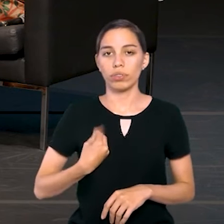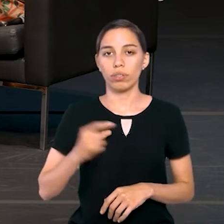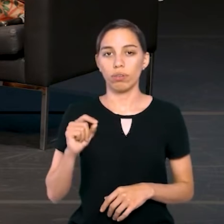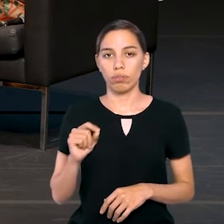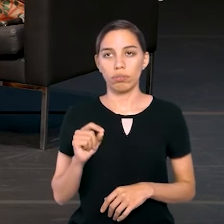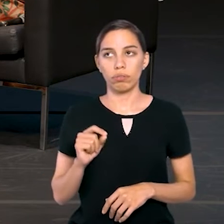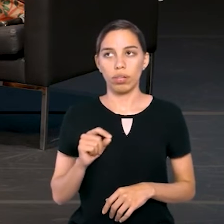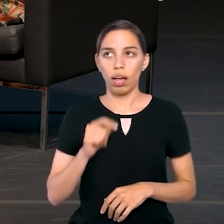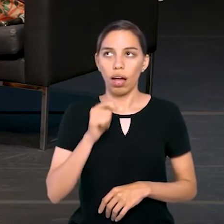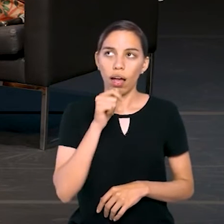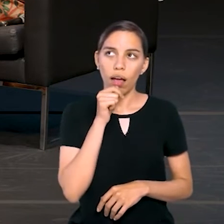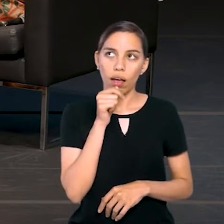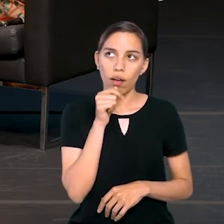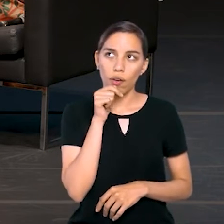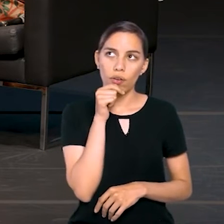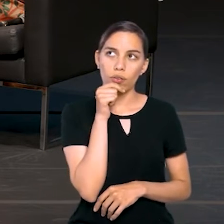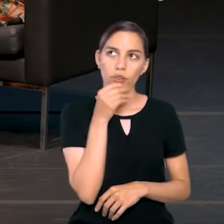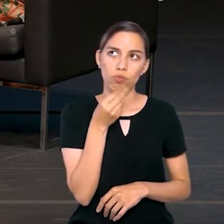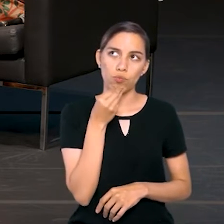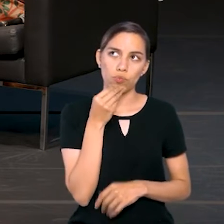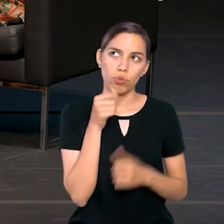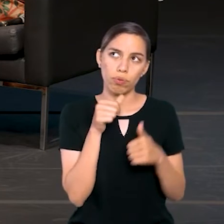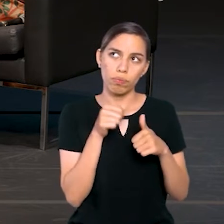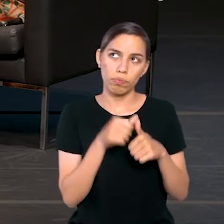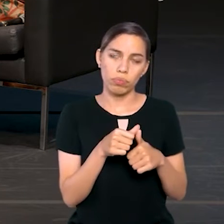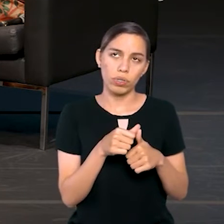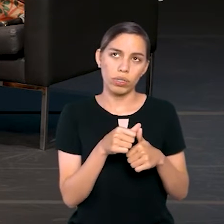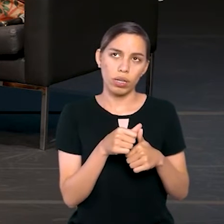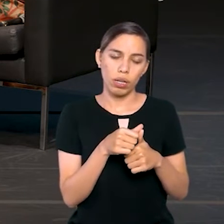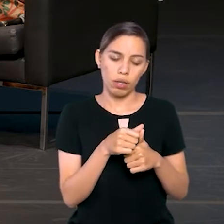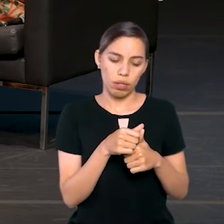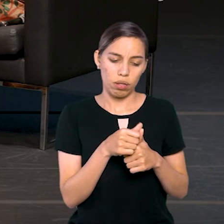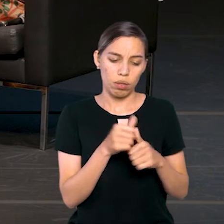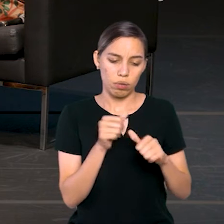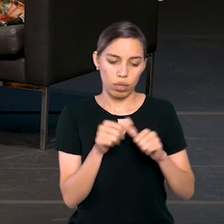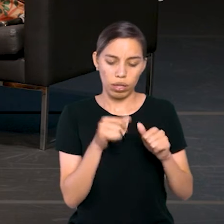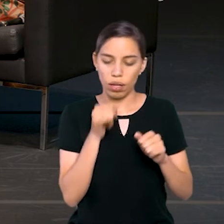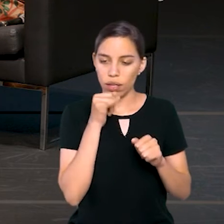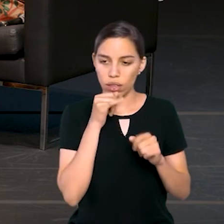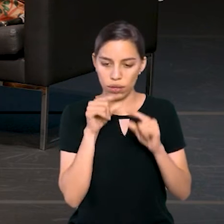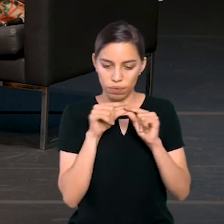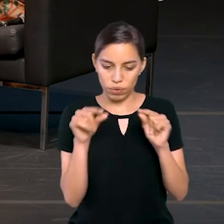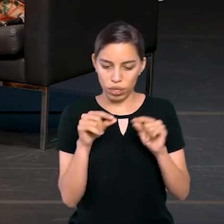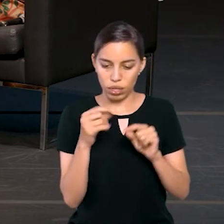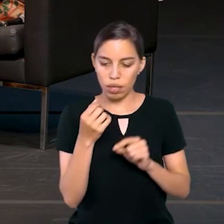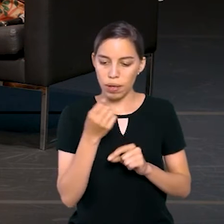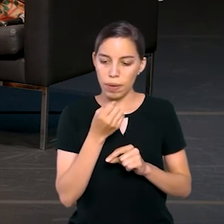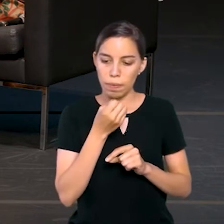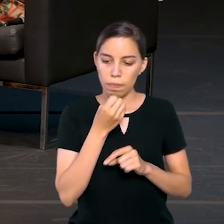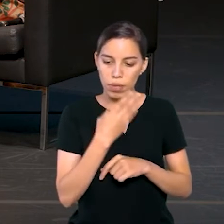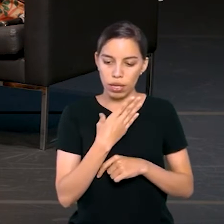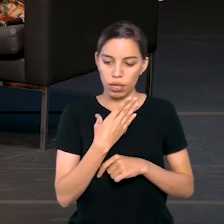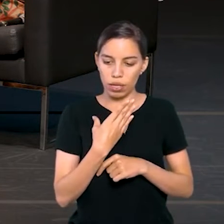né? O bem viver. Mas traduzir ele para bem viver já é um pouco de malandragem.